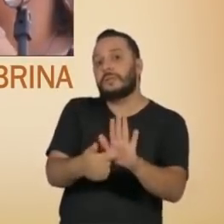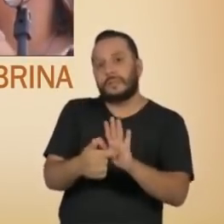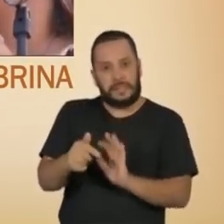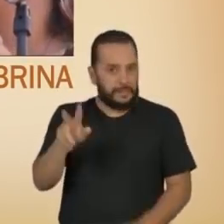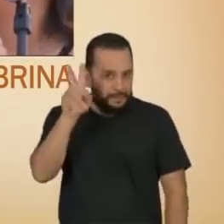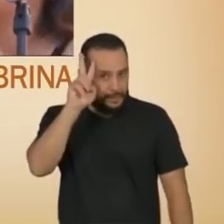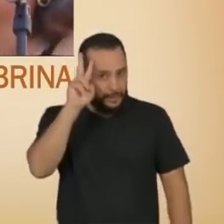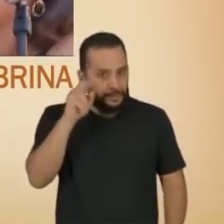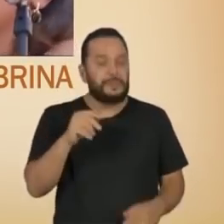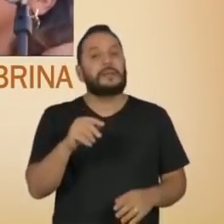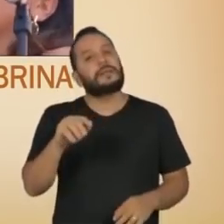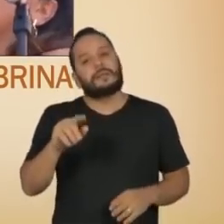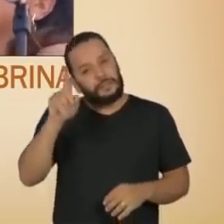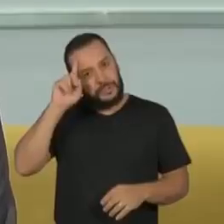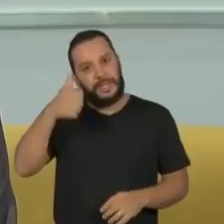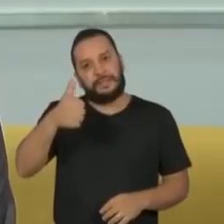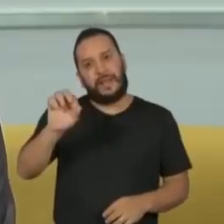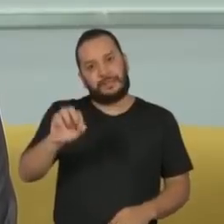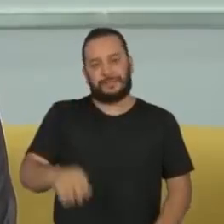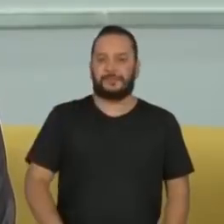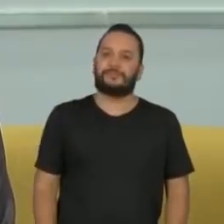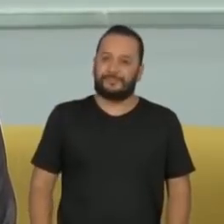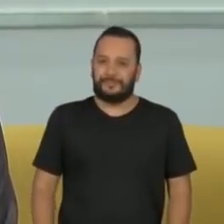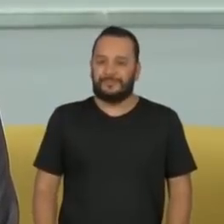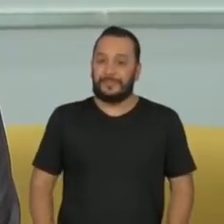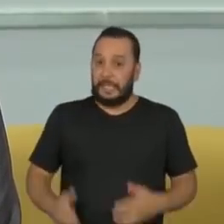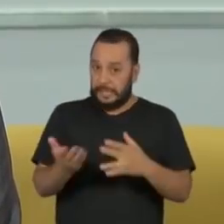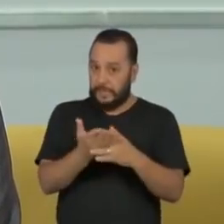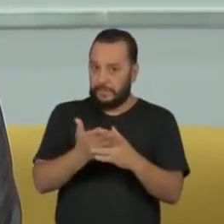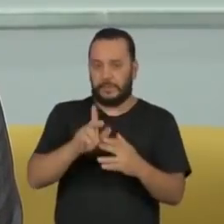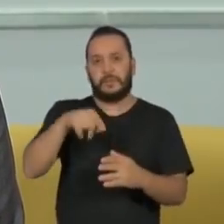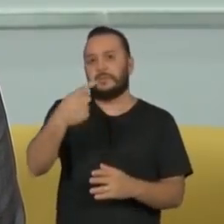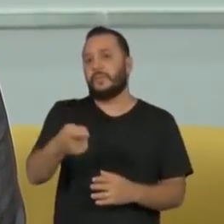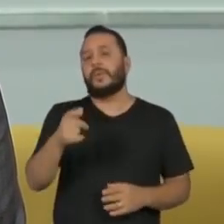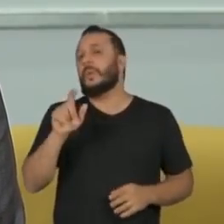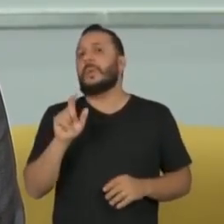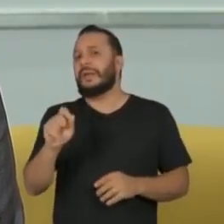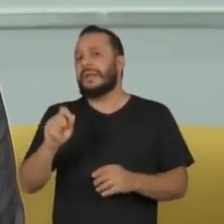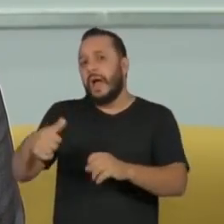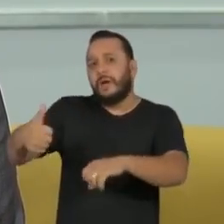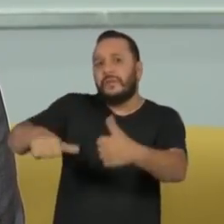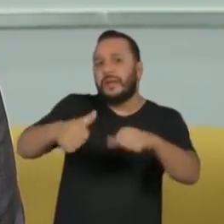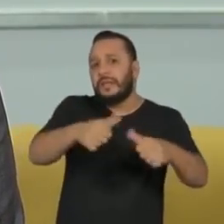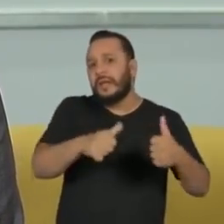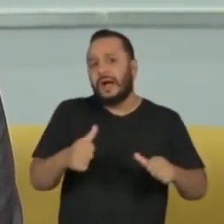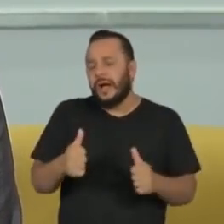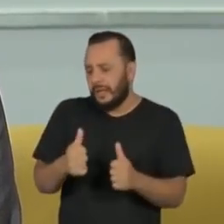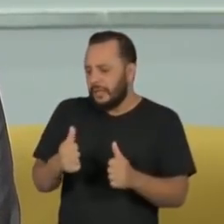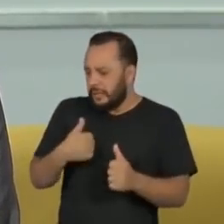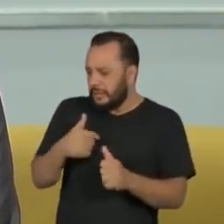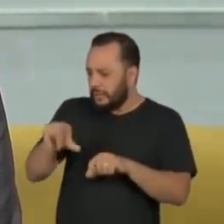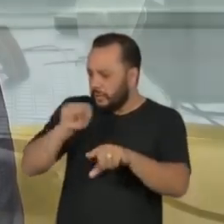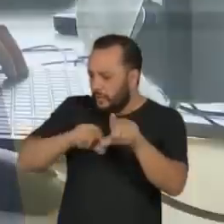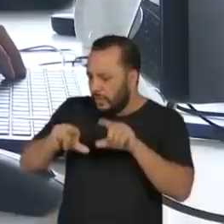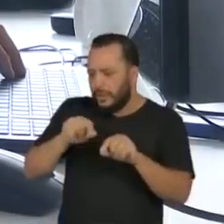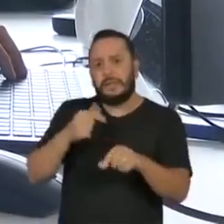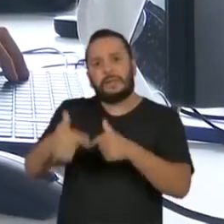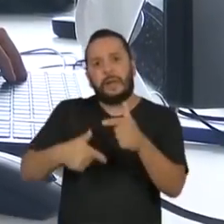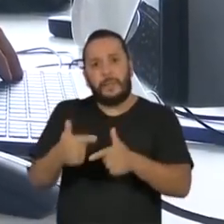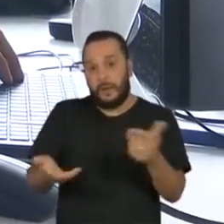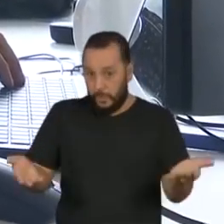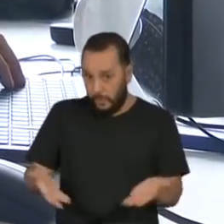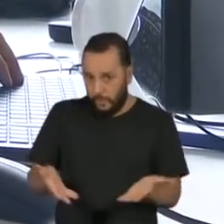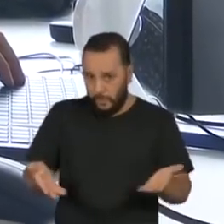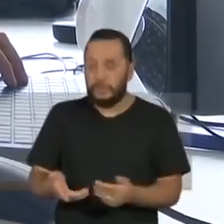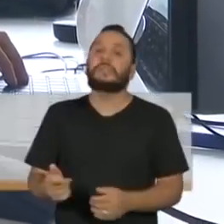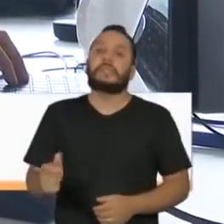próxima segunda-feira, dia 10. Depois do intervalo, o que avaliar na hora de escolher uma carreira nos dias de hoje? Com as mudanças